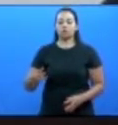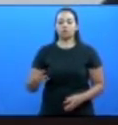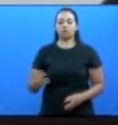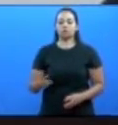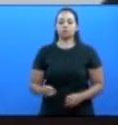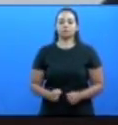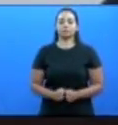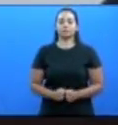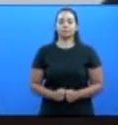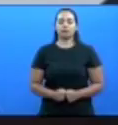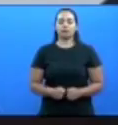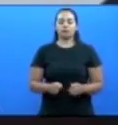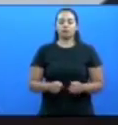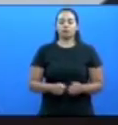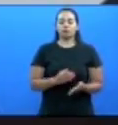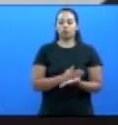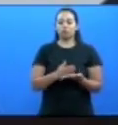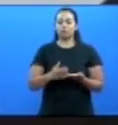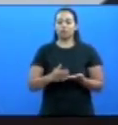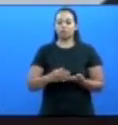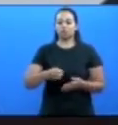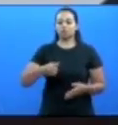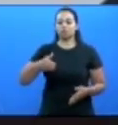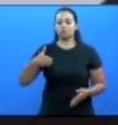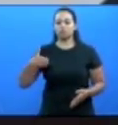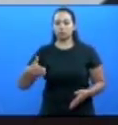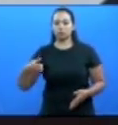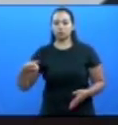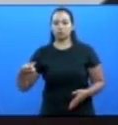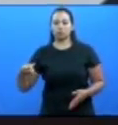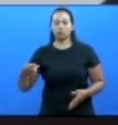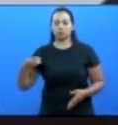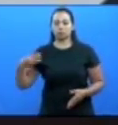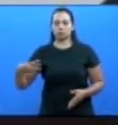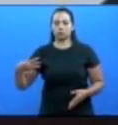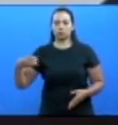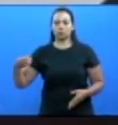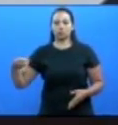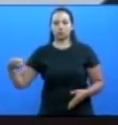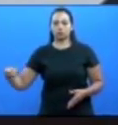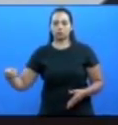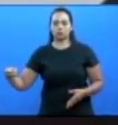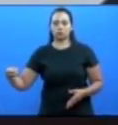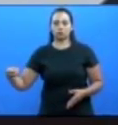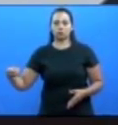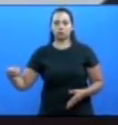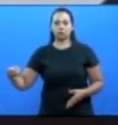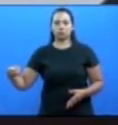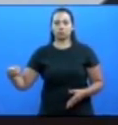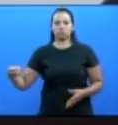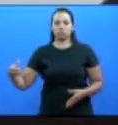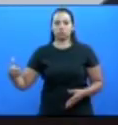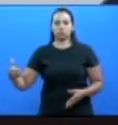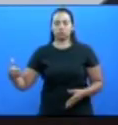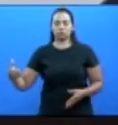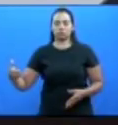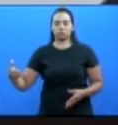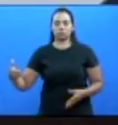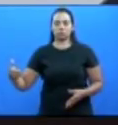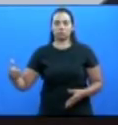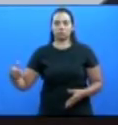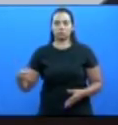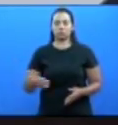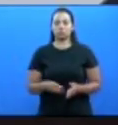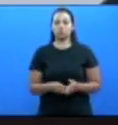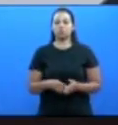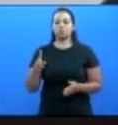a 600. Os vereadores e vereadoras que forem favoráveis têm destaque, primeiramente, de 301 a 600. Se há